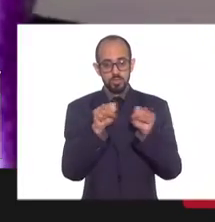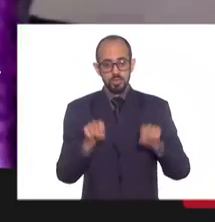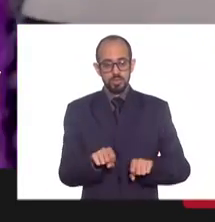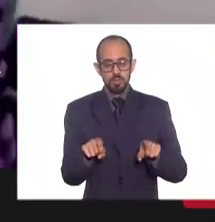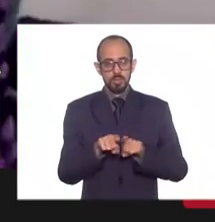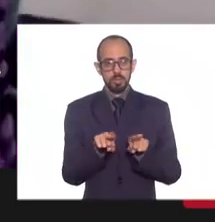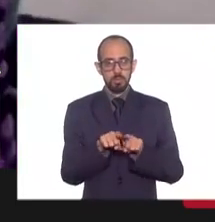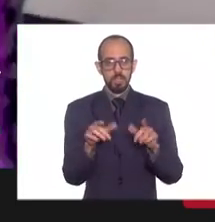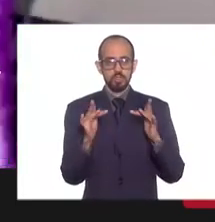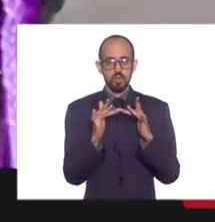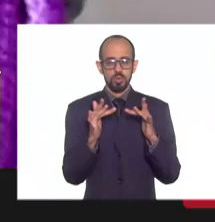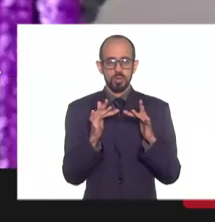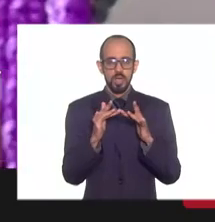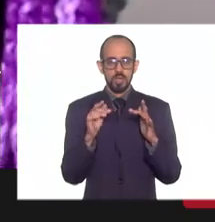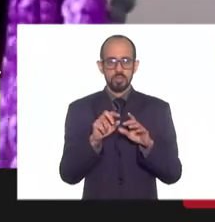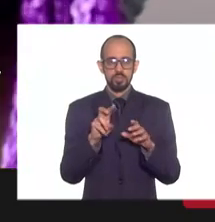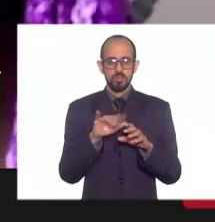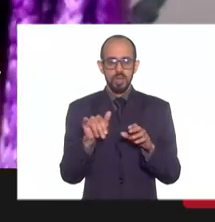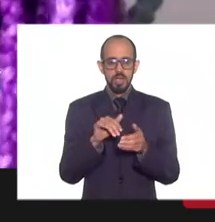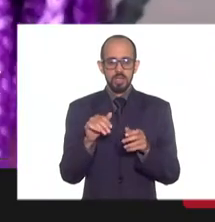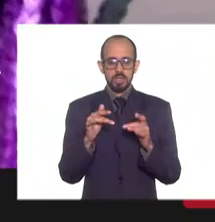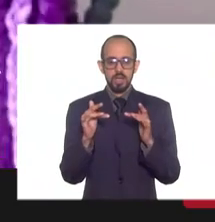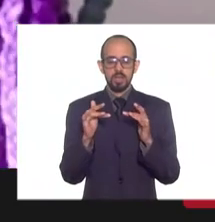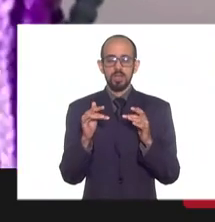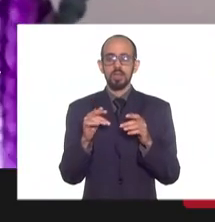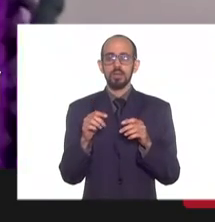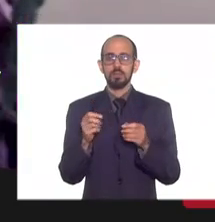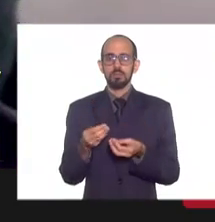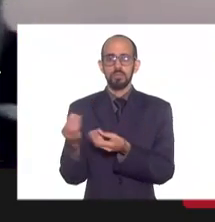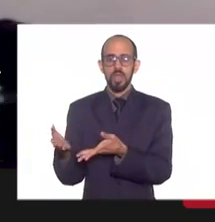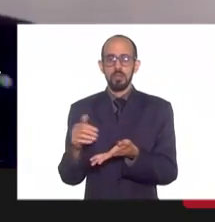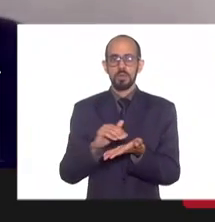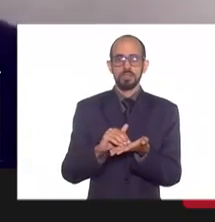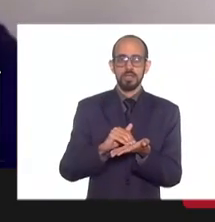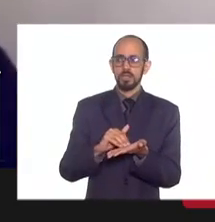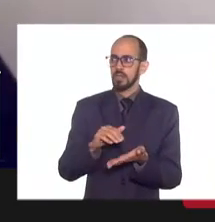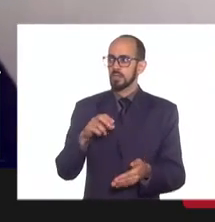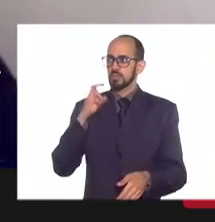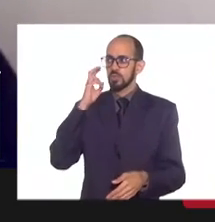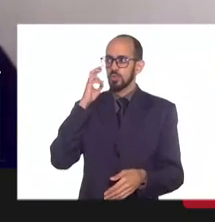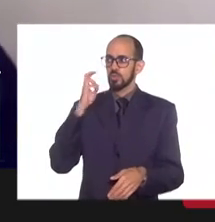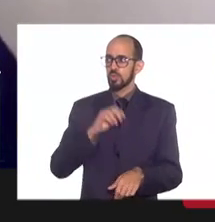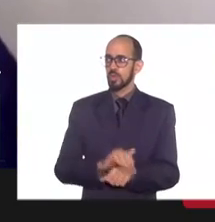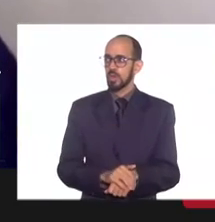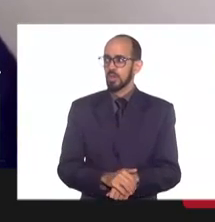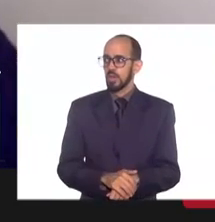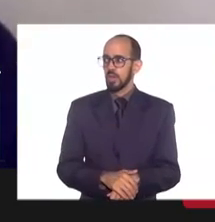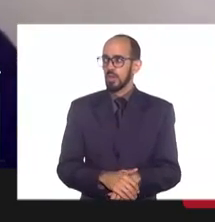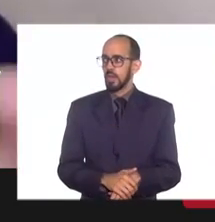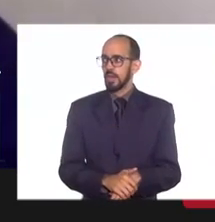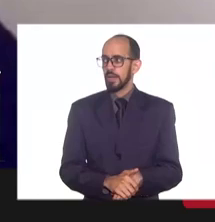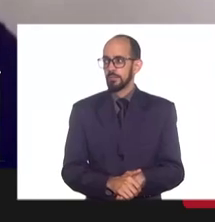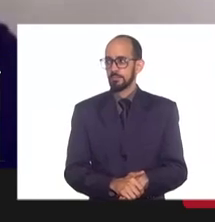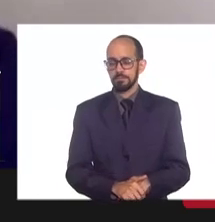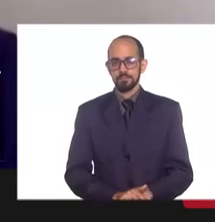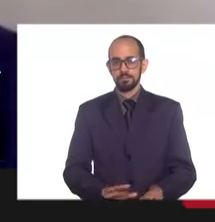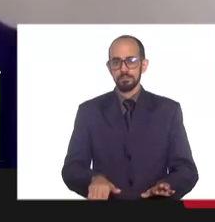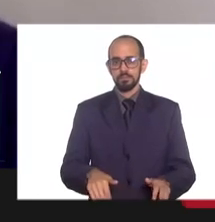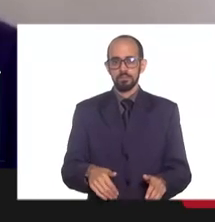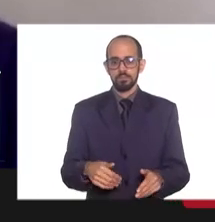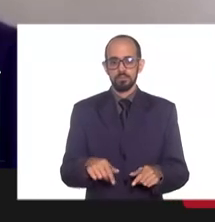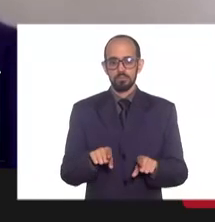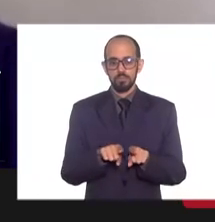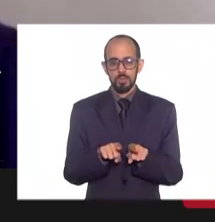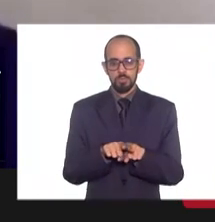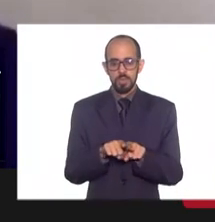para passar para a Secretaria de Cultura e Economia Criativa bem como passar a